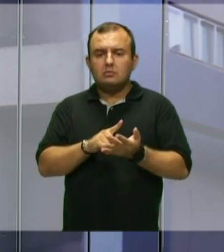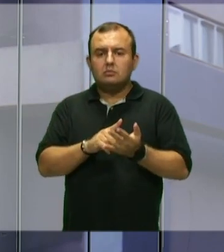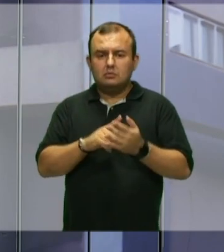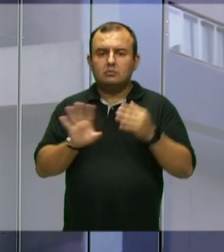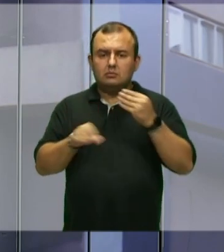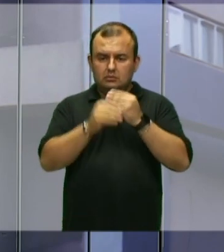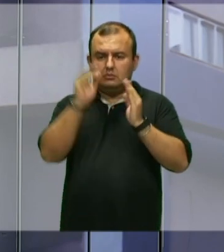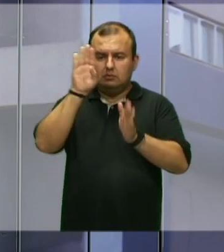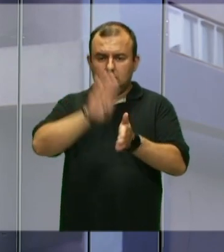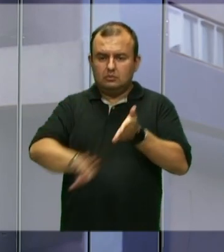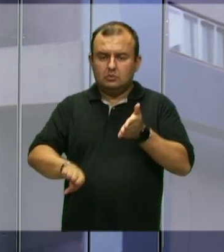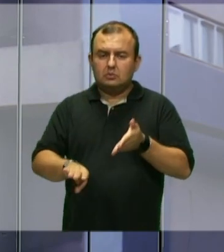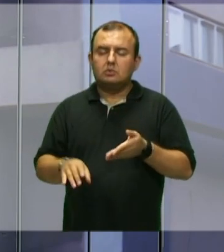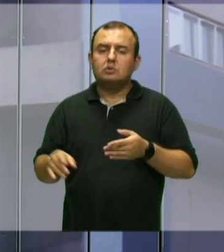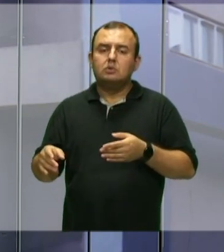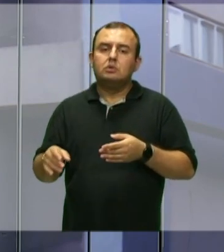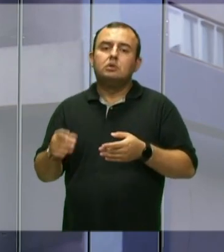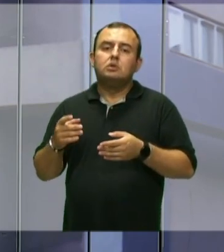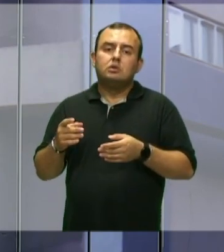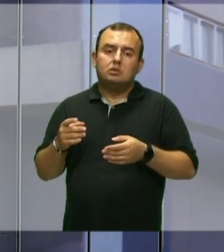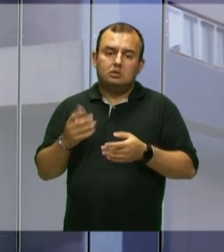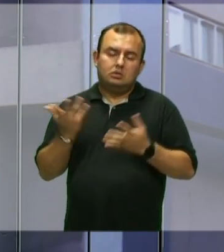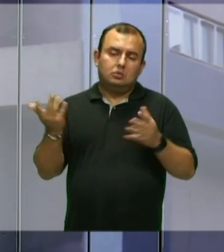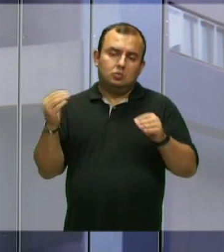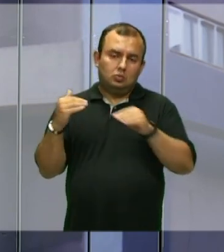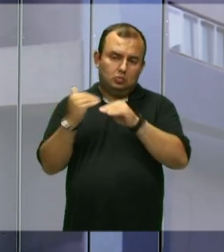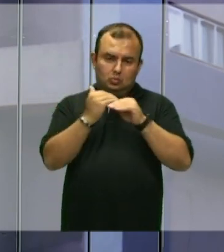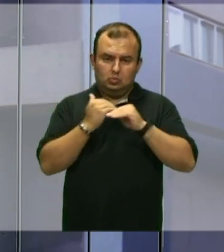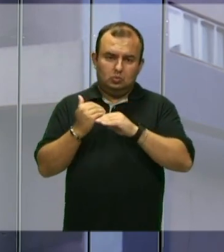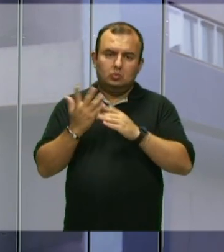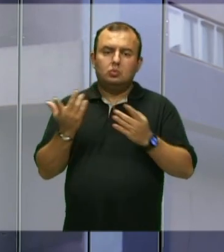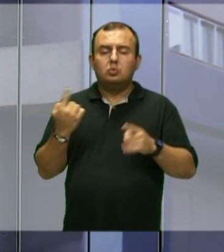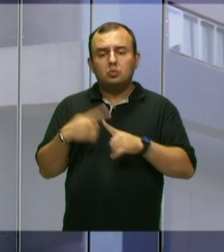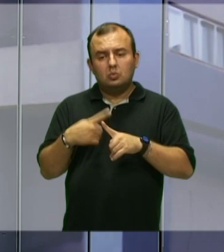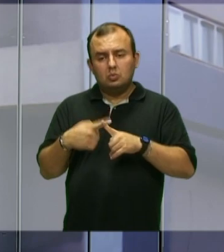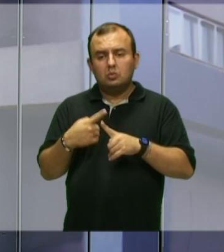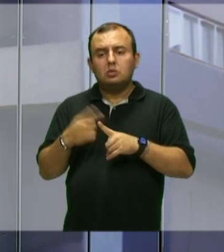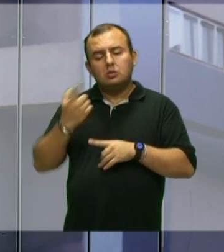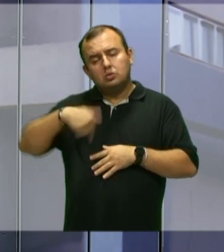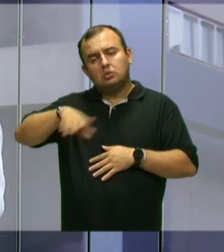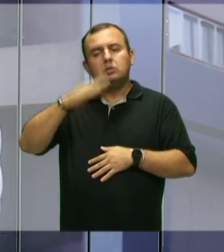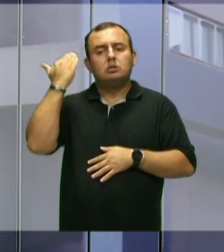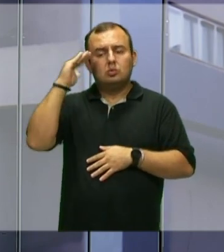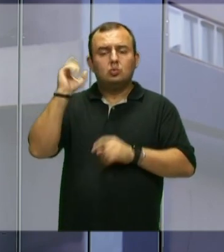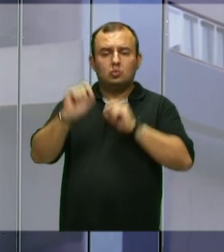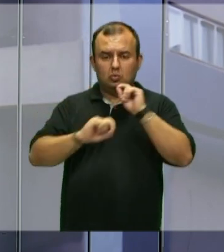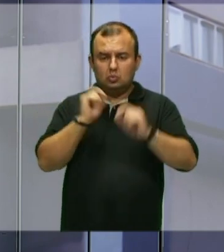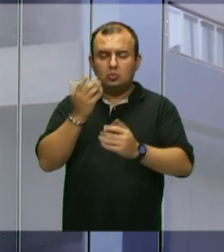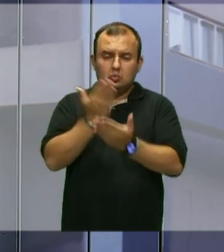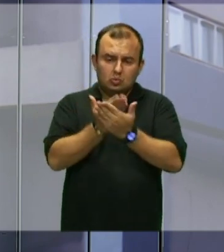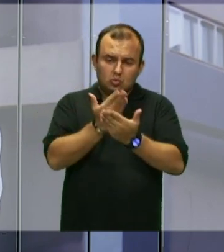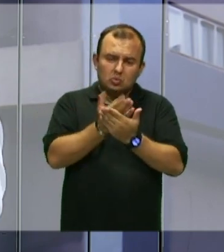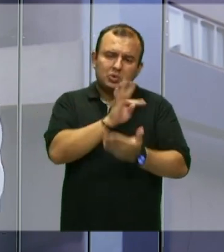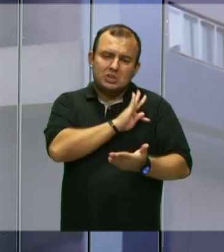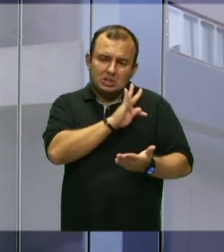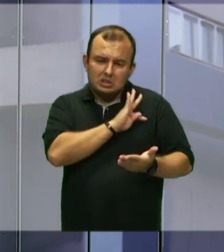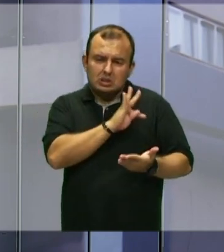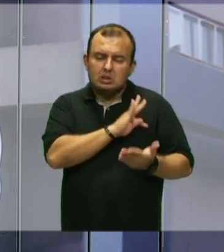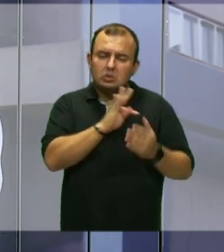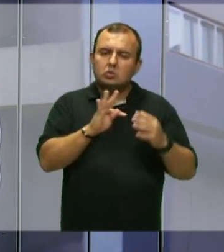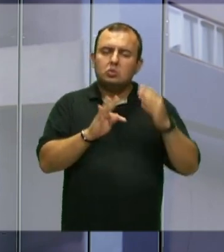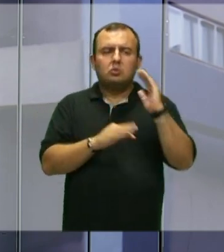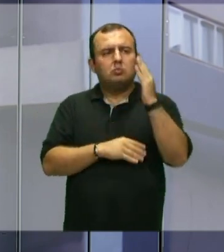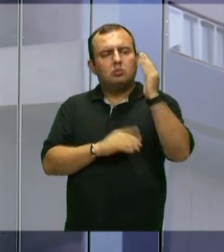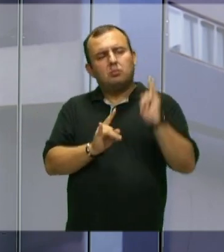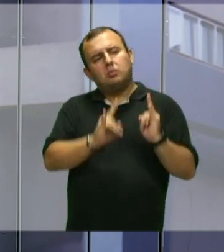essa emenda, né, que era do proponente, em comum acordo com ele, até porque a gente entendia que o estudo técnico foi feito, a questão do